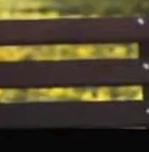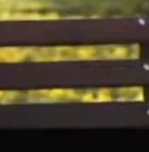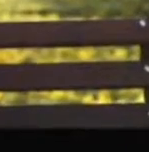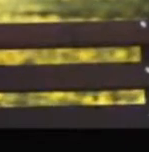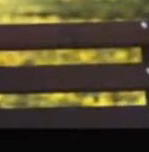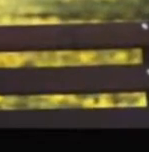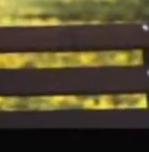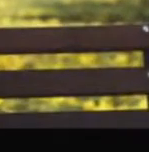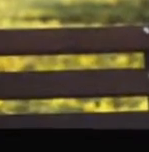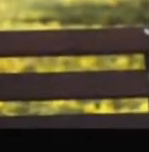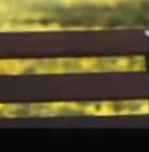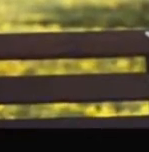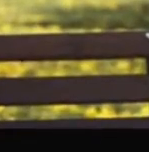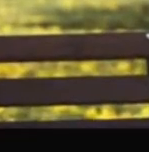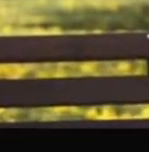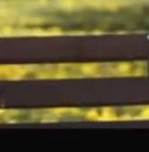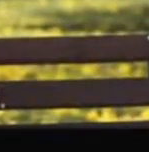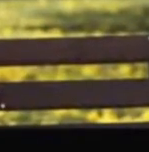Música